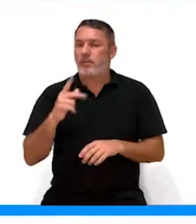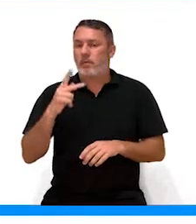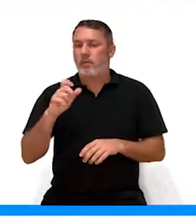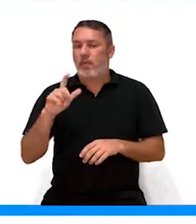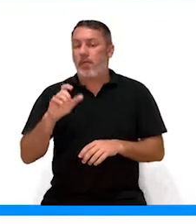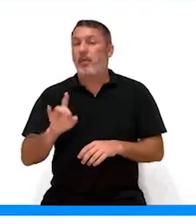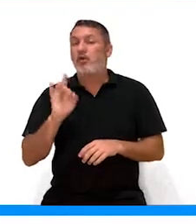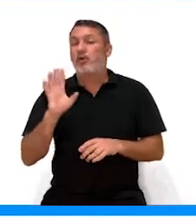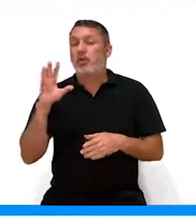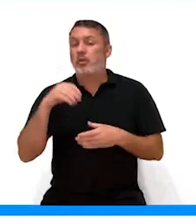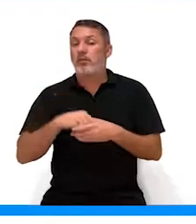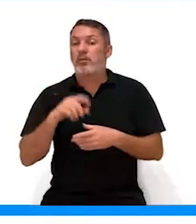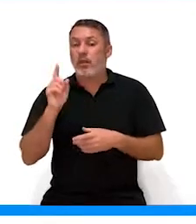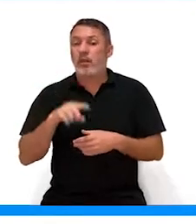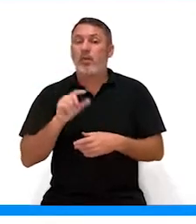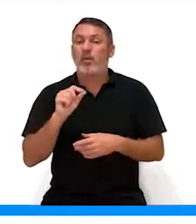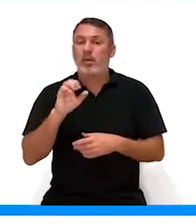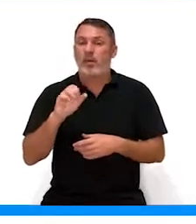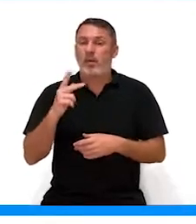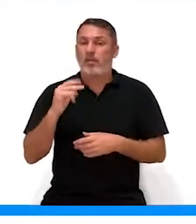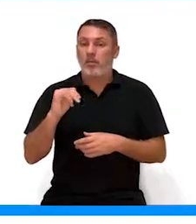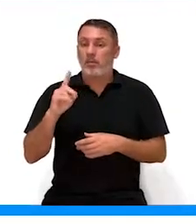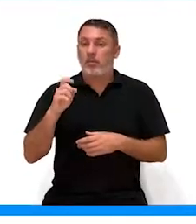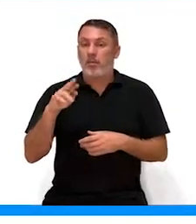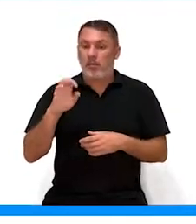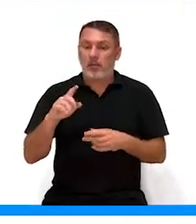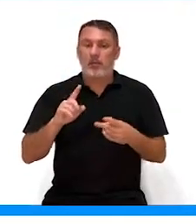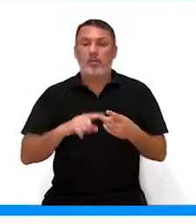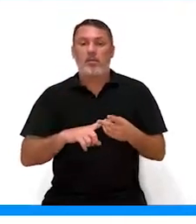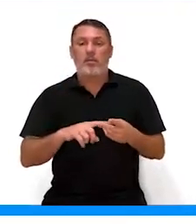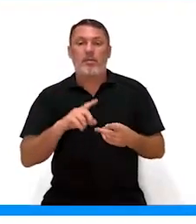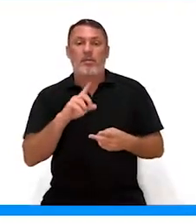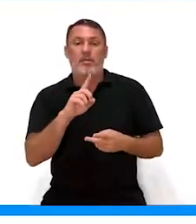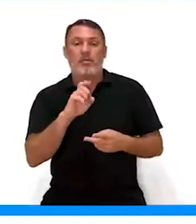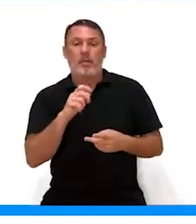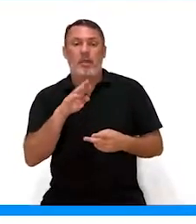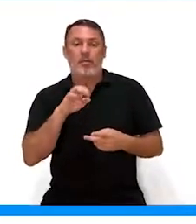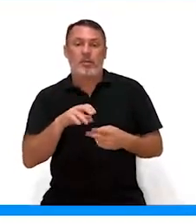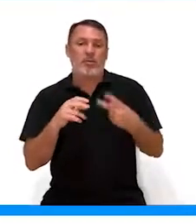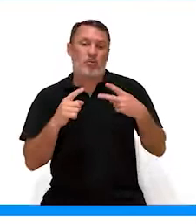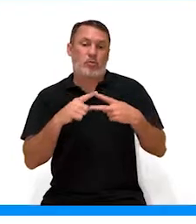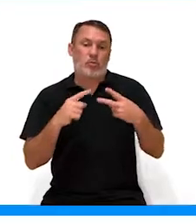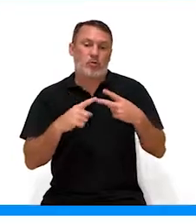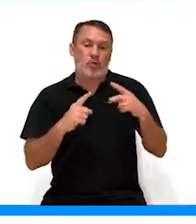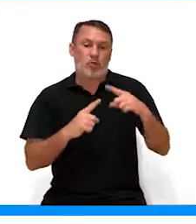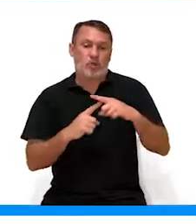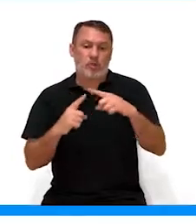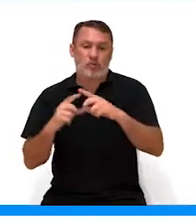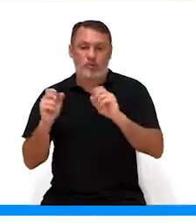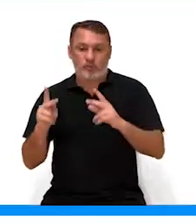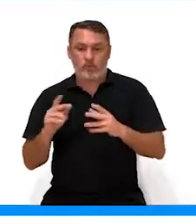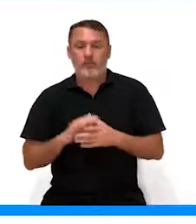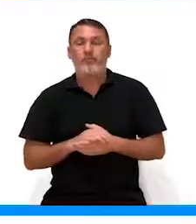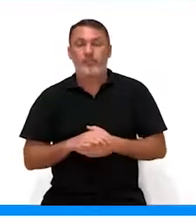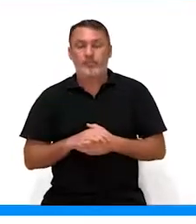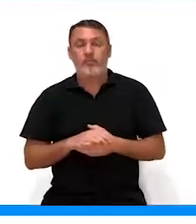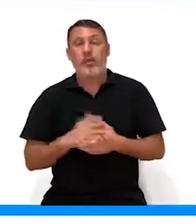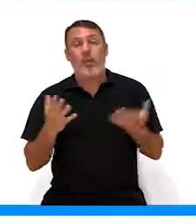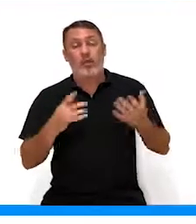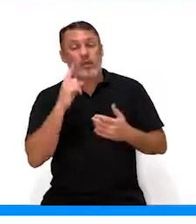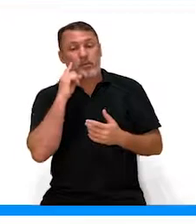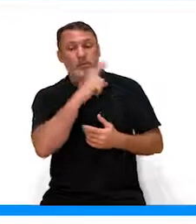da pele. A pele é formada somente pela epiderme e pela derme, tecido epitelial e